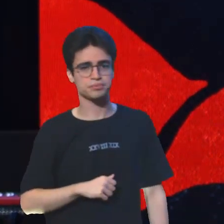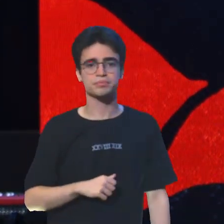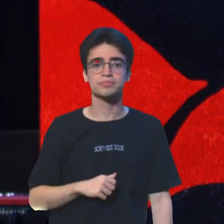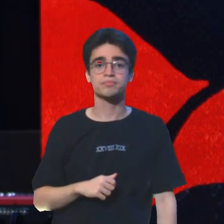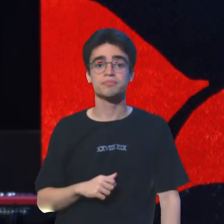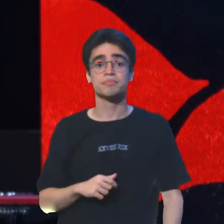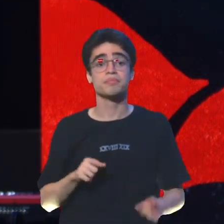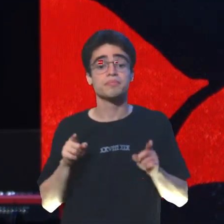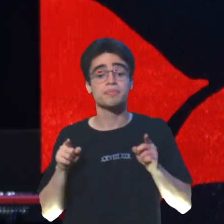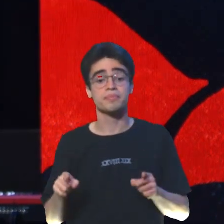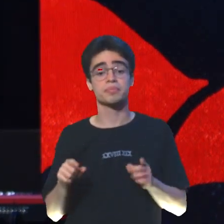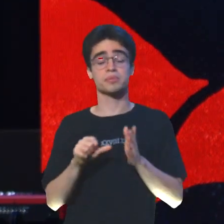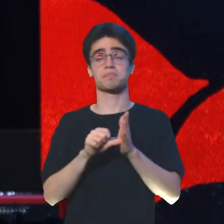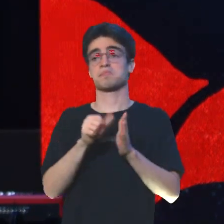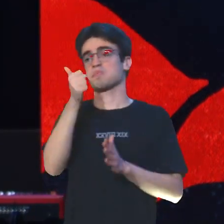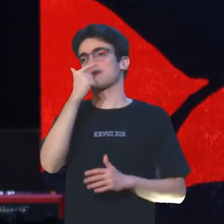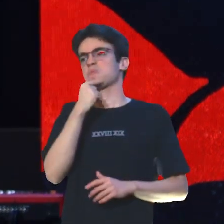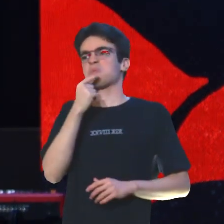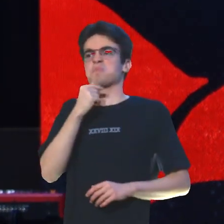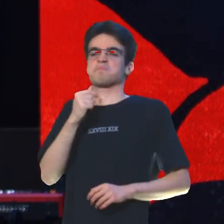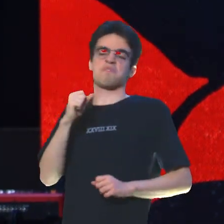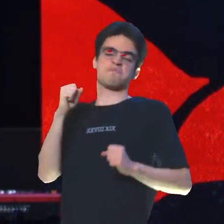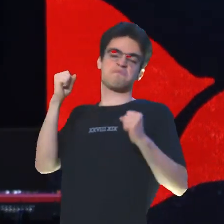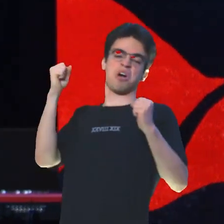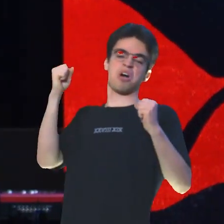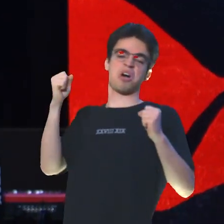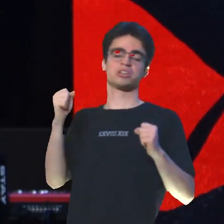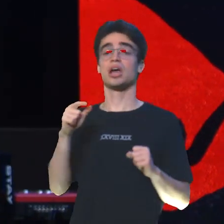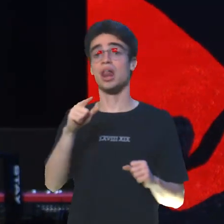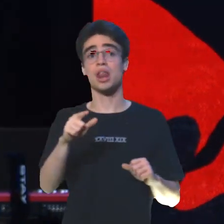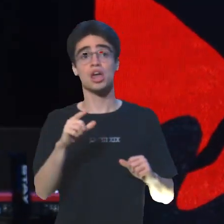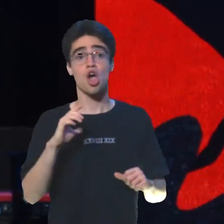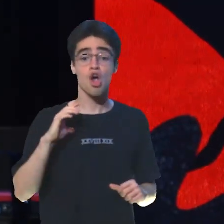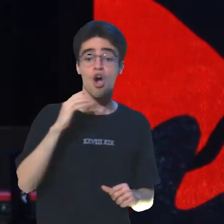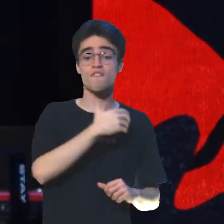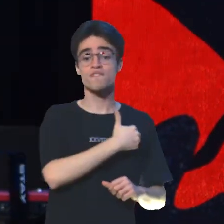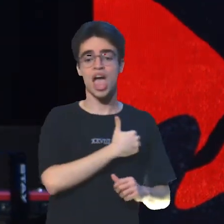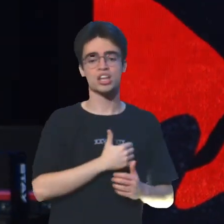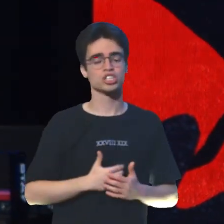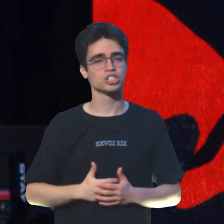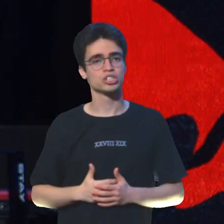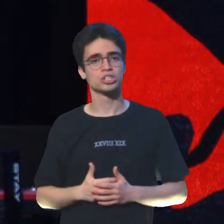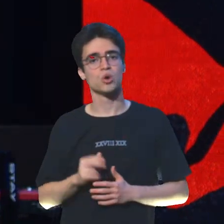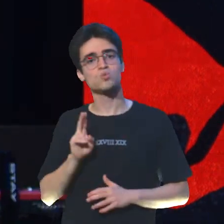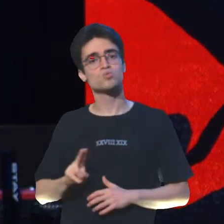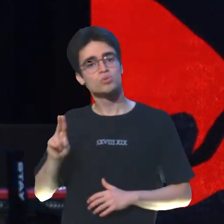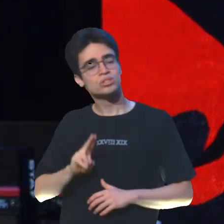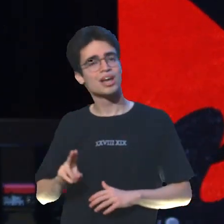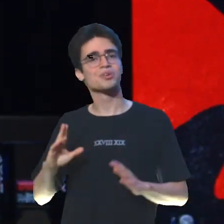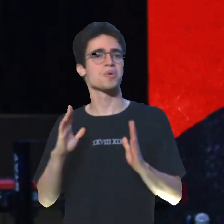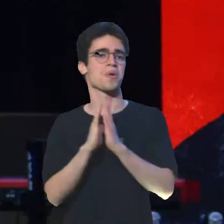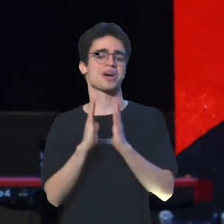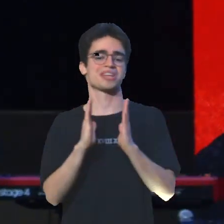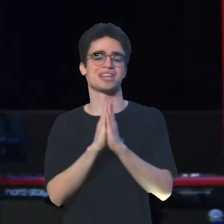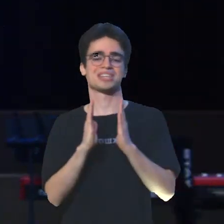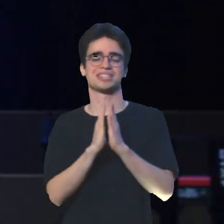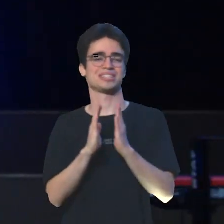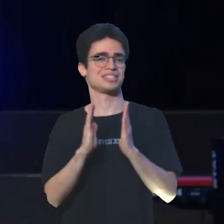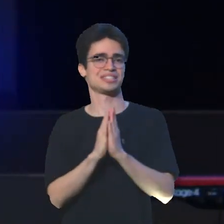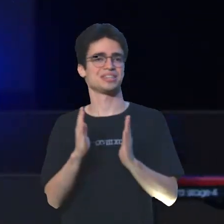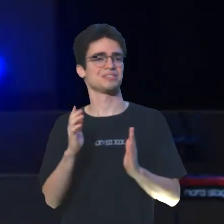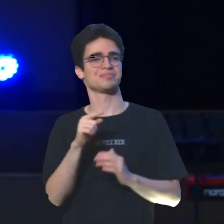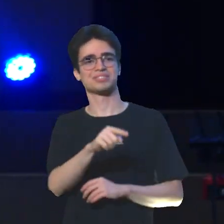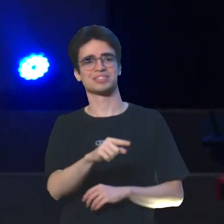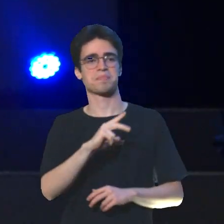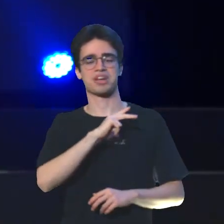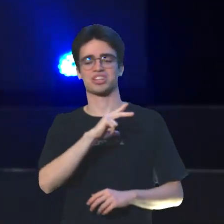E aquele primeiro valentão da escola se converte, através de uma oração em tempo de